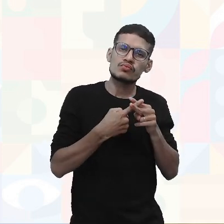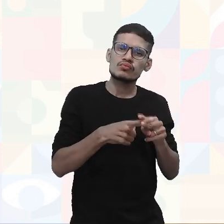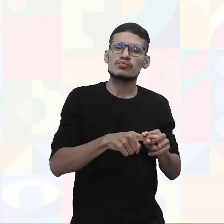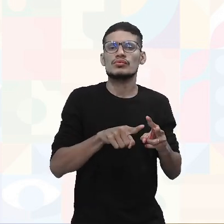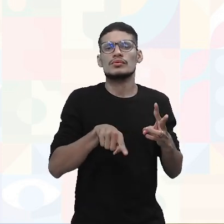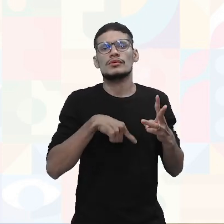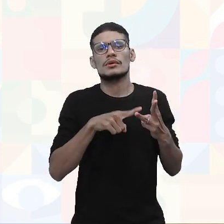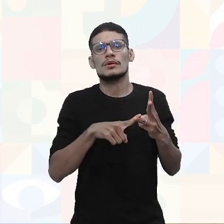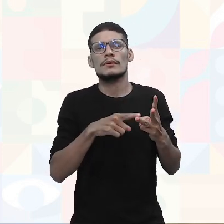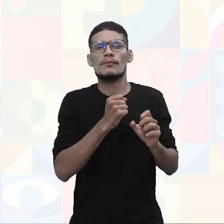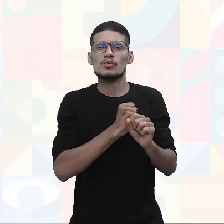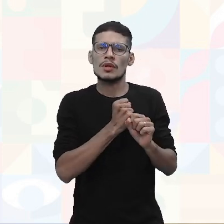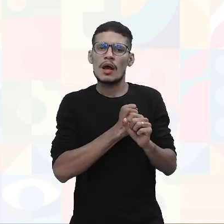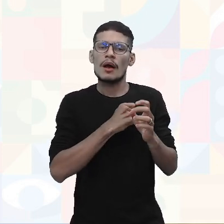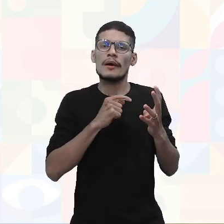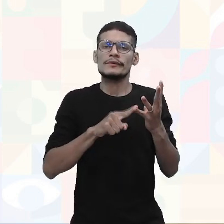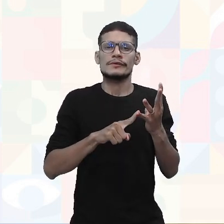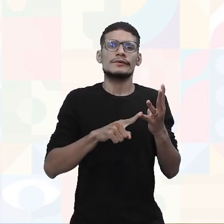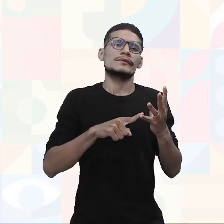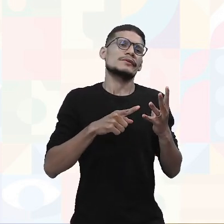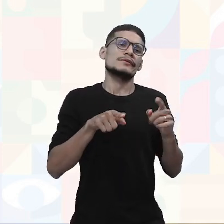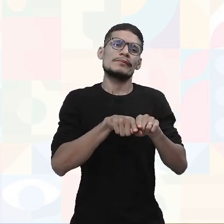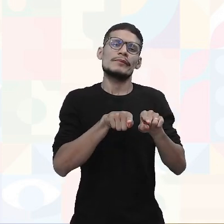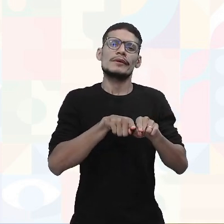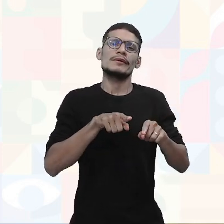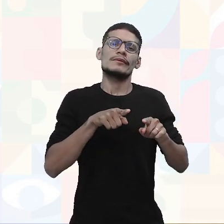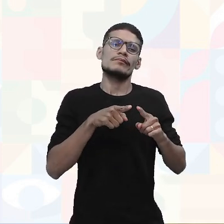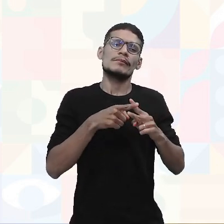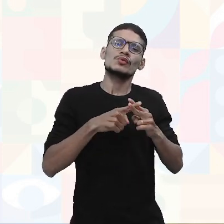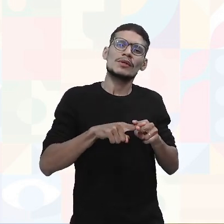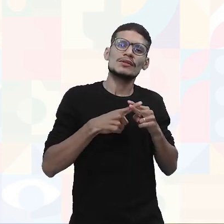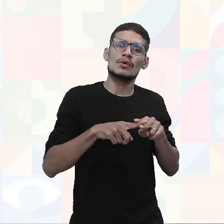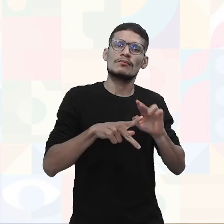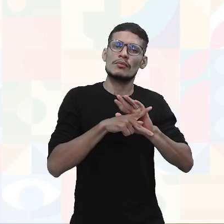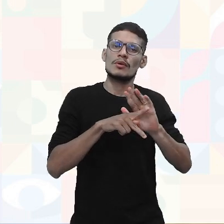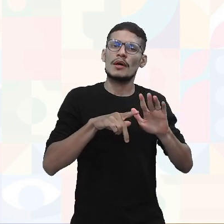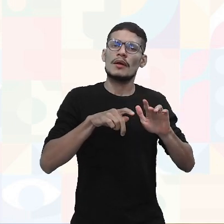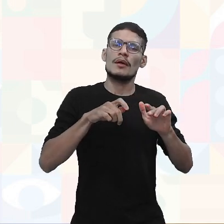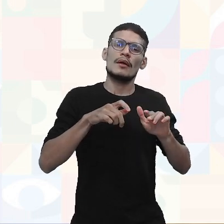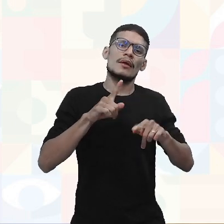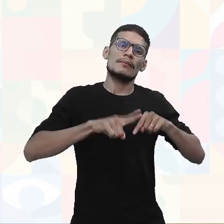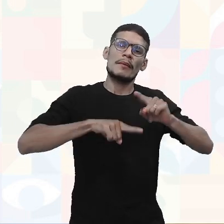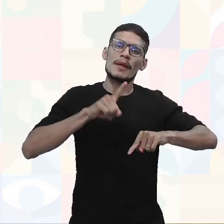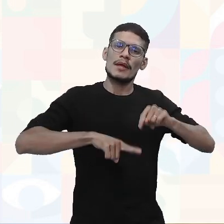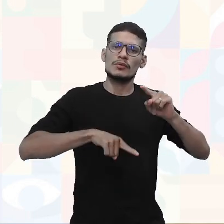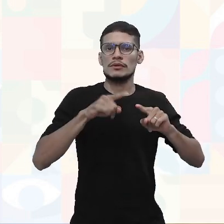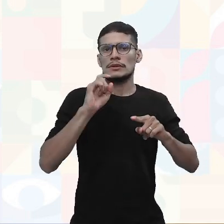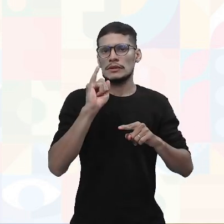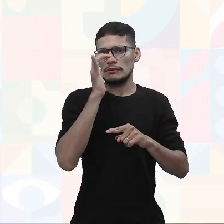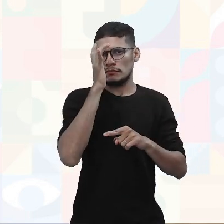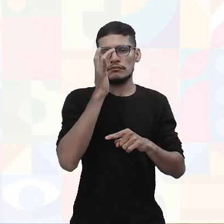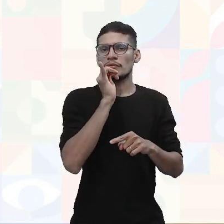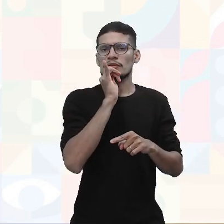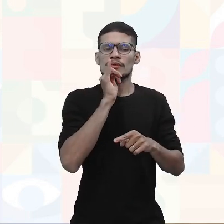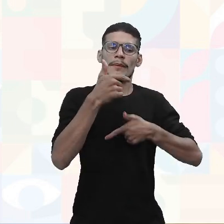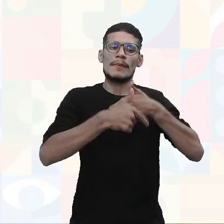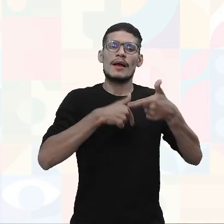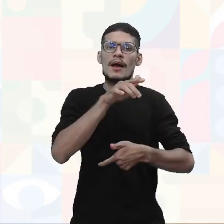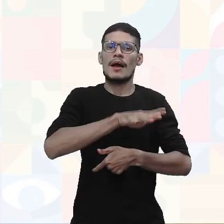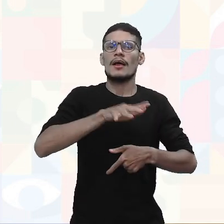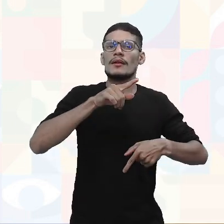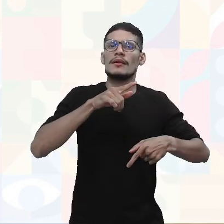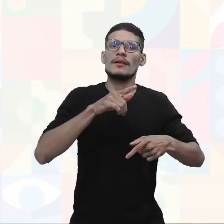limpeza, e na manutenção também de equipamentos, esses que trabalham na limpeza e manutenção de outros equipamentos,